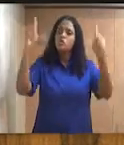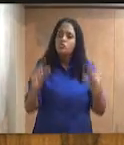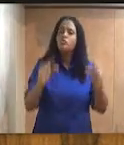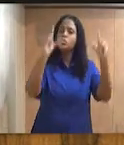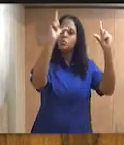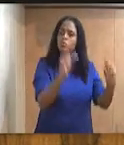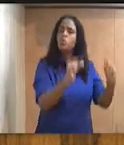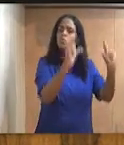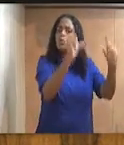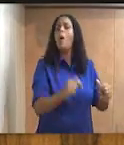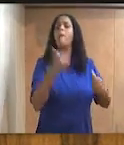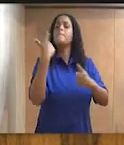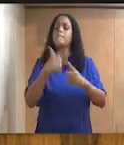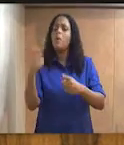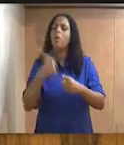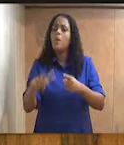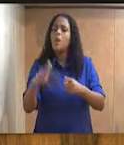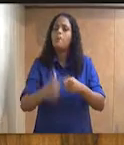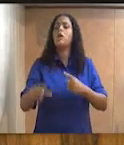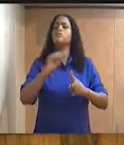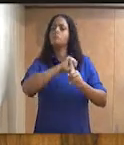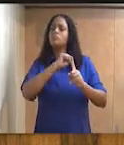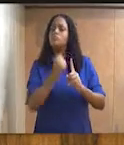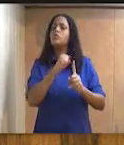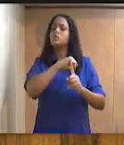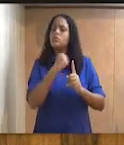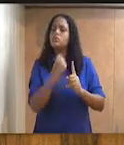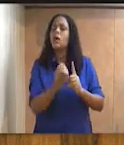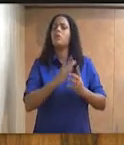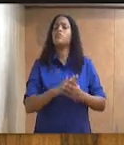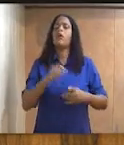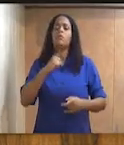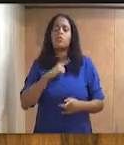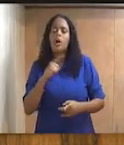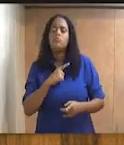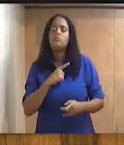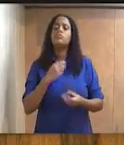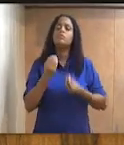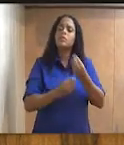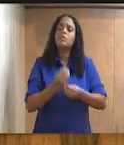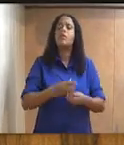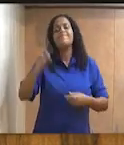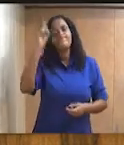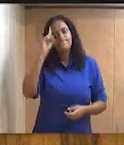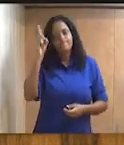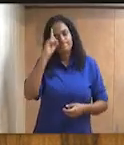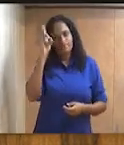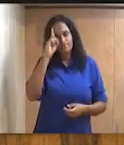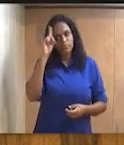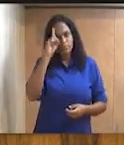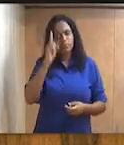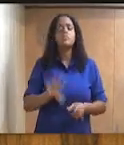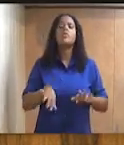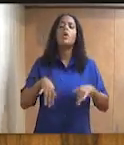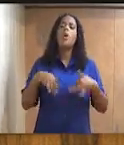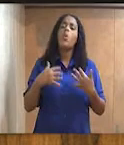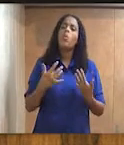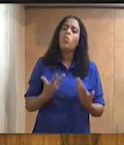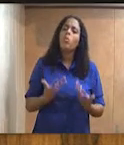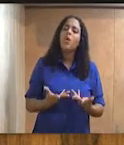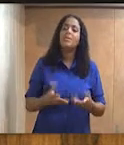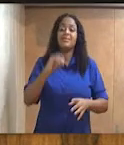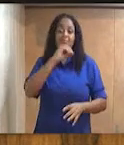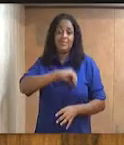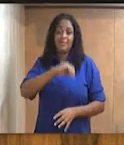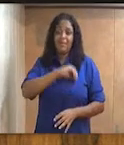problemas sociais que hoje temos que enfrentar no dia a dia. Quanto à questão